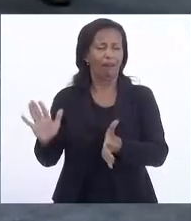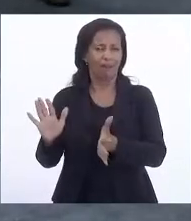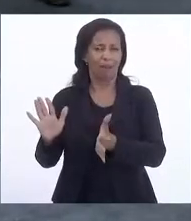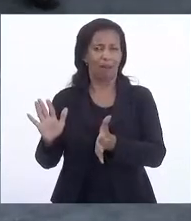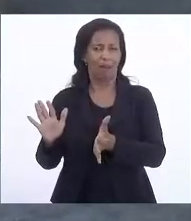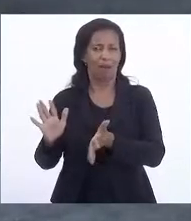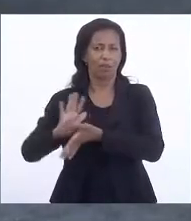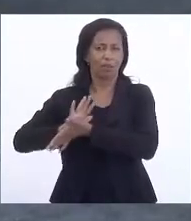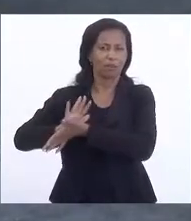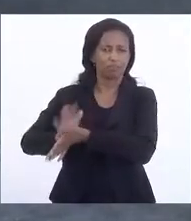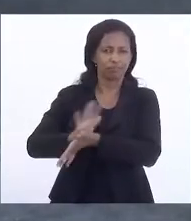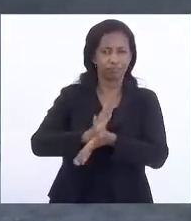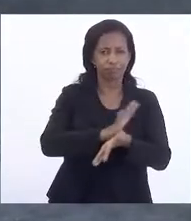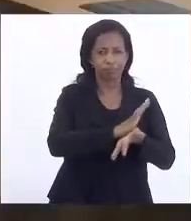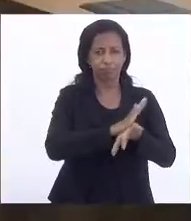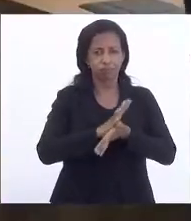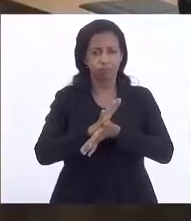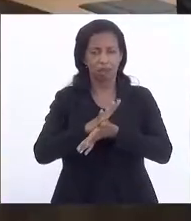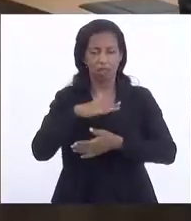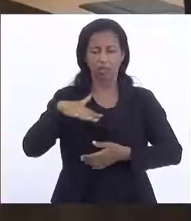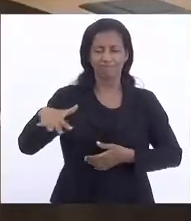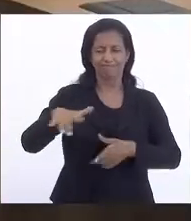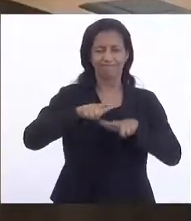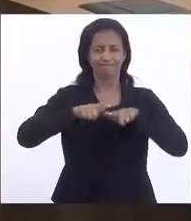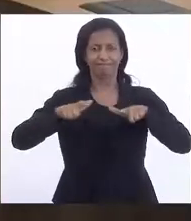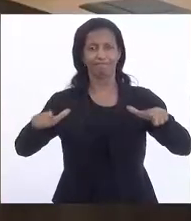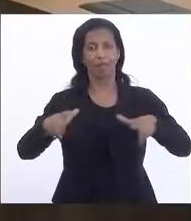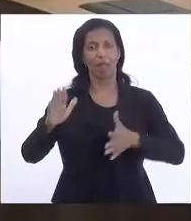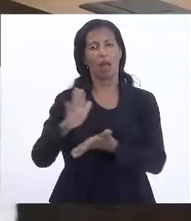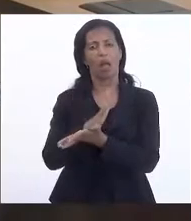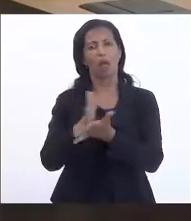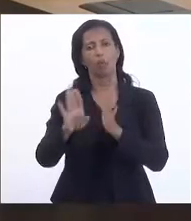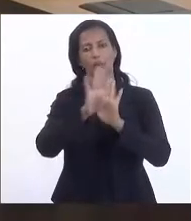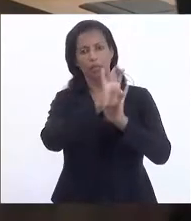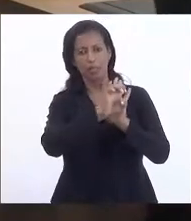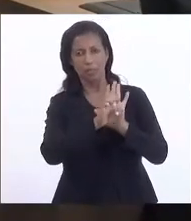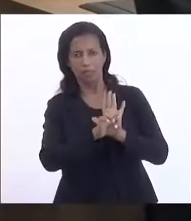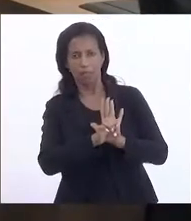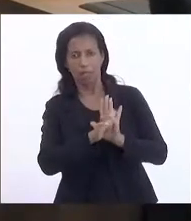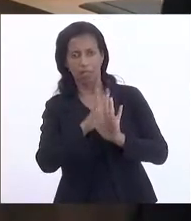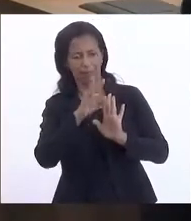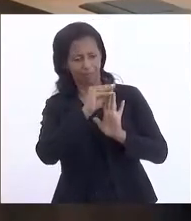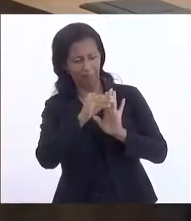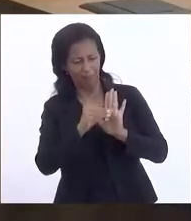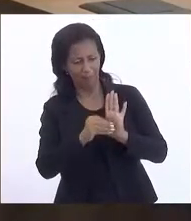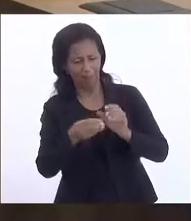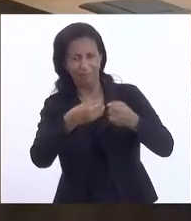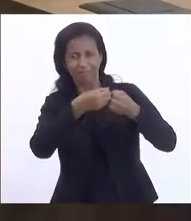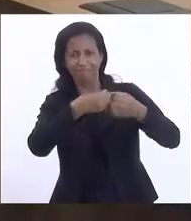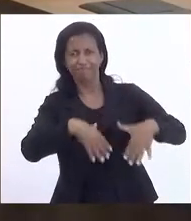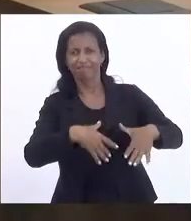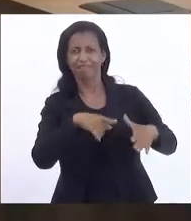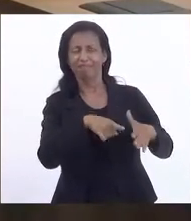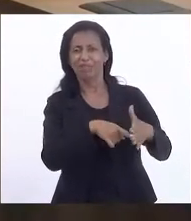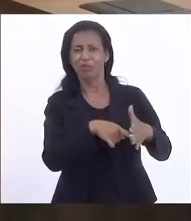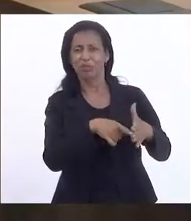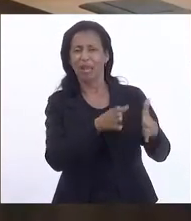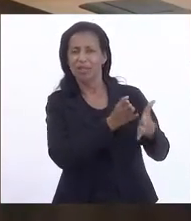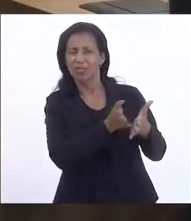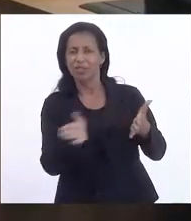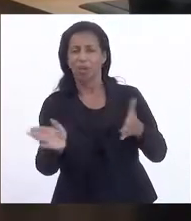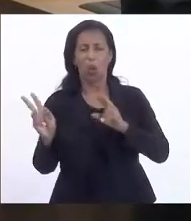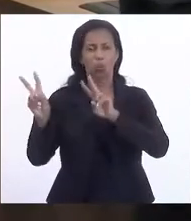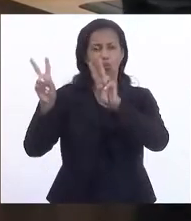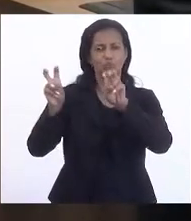plano, nesse prisma mais ampliado. Algumas emendas, elas vêm para prejudicar o projeto, desvirtuar a